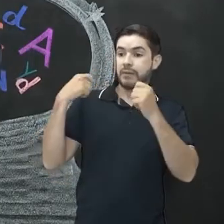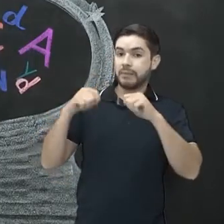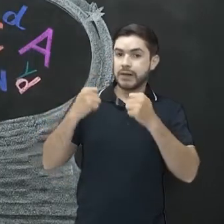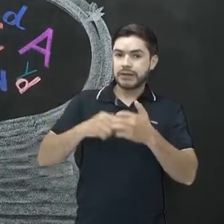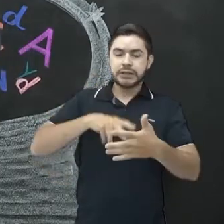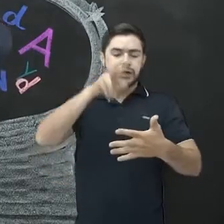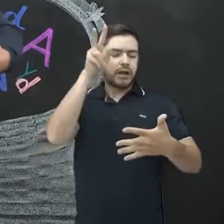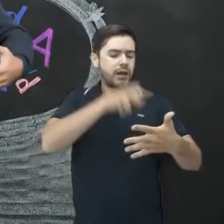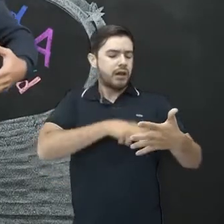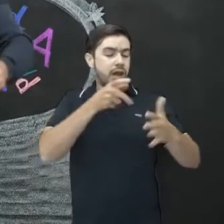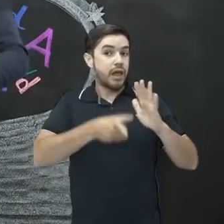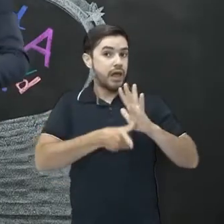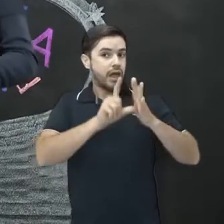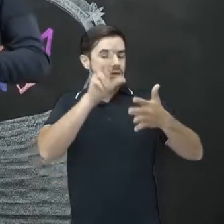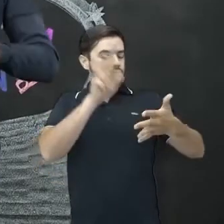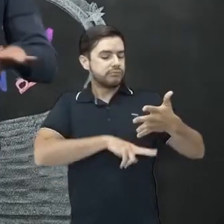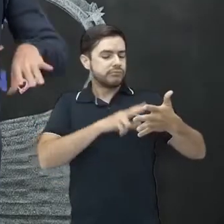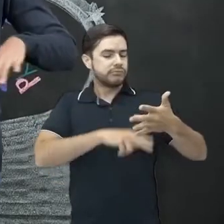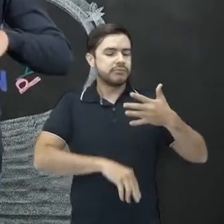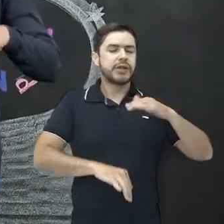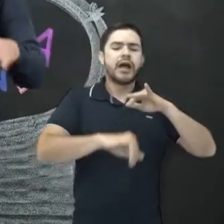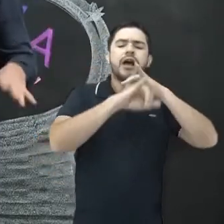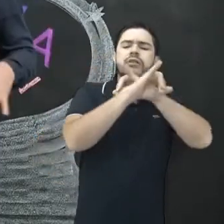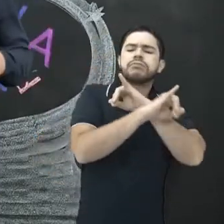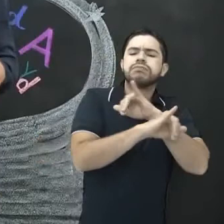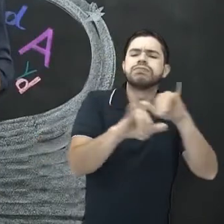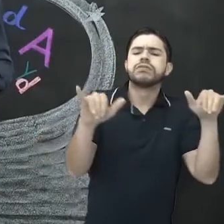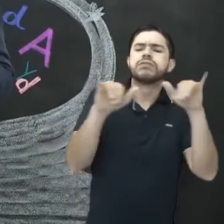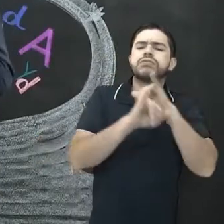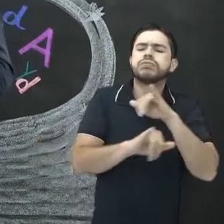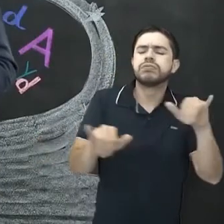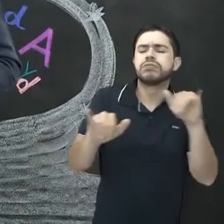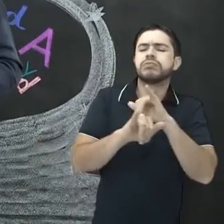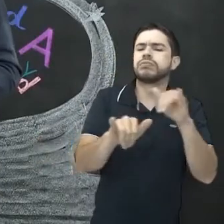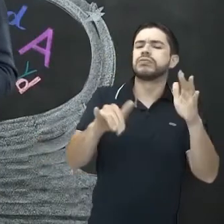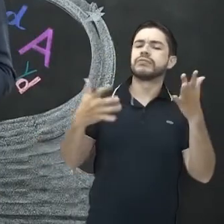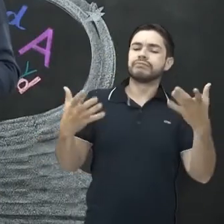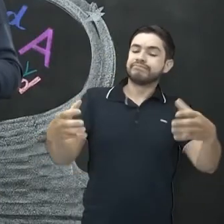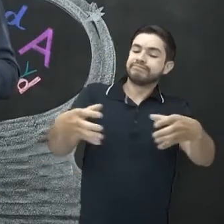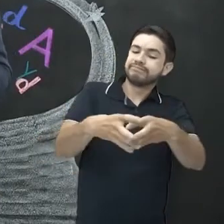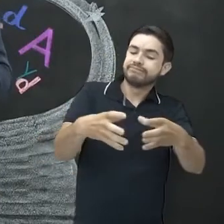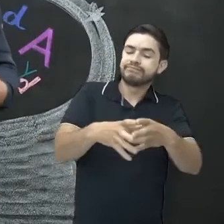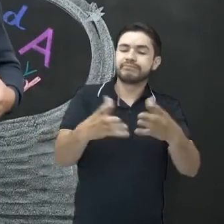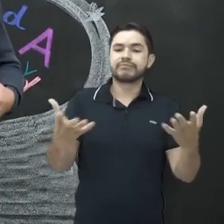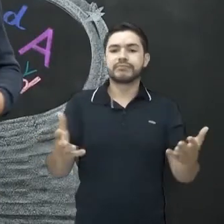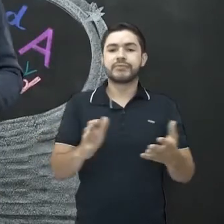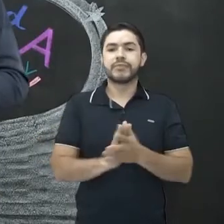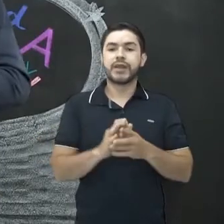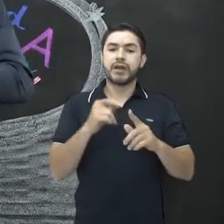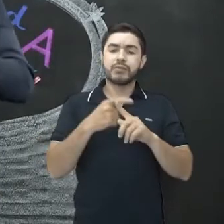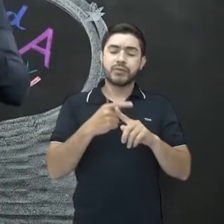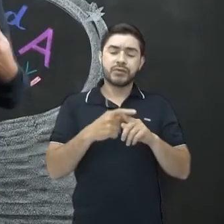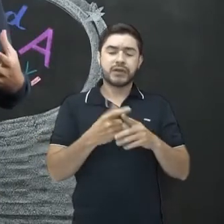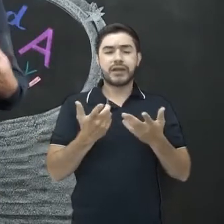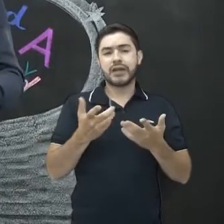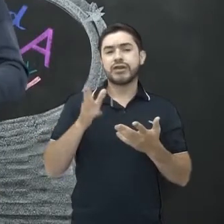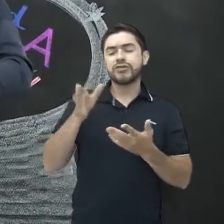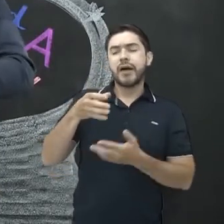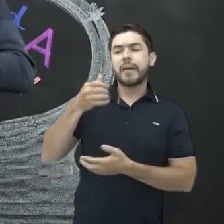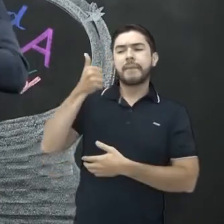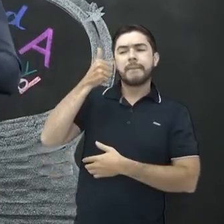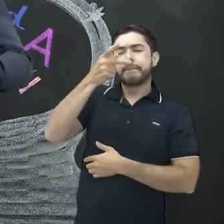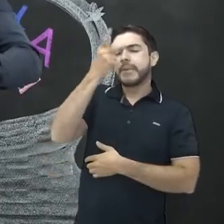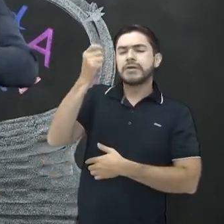seja contado diante de um grupo. É comum que a gente aprenda o causo muitas vezes na família por conta de pessoas mais velhas que adquiriram